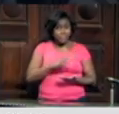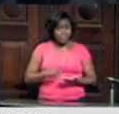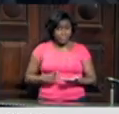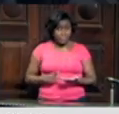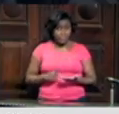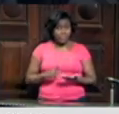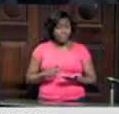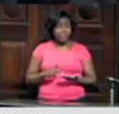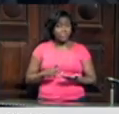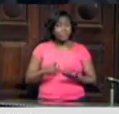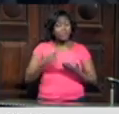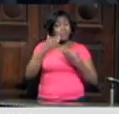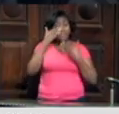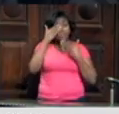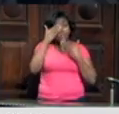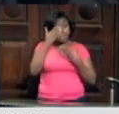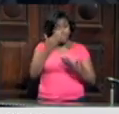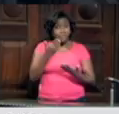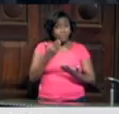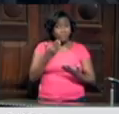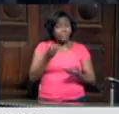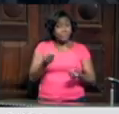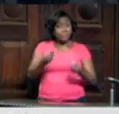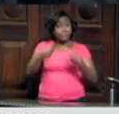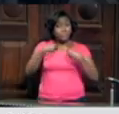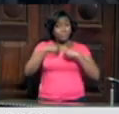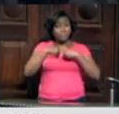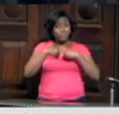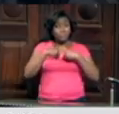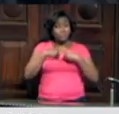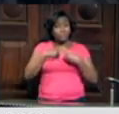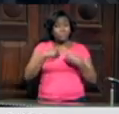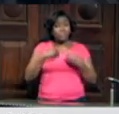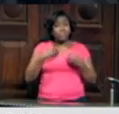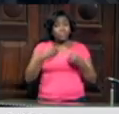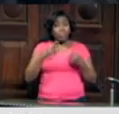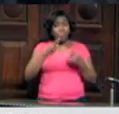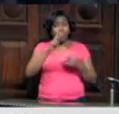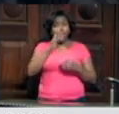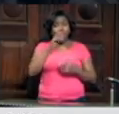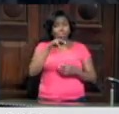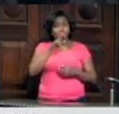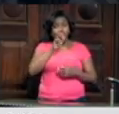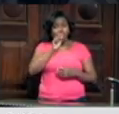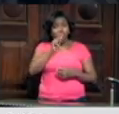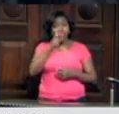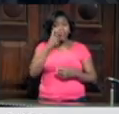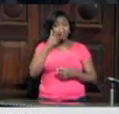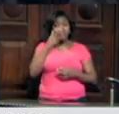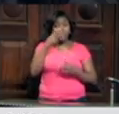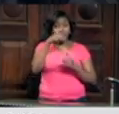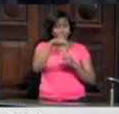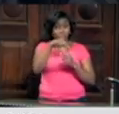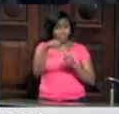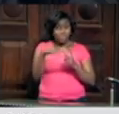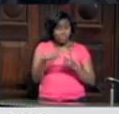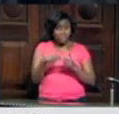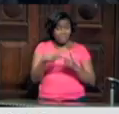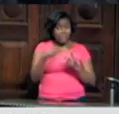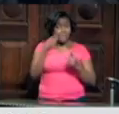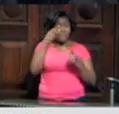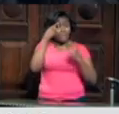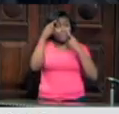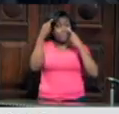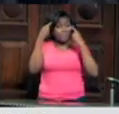minhas senhoras, agradeço terem-me dado a honra de dizer duas palavras e de lembrar o